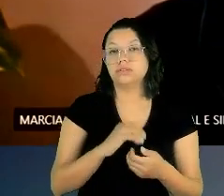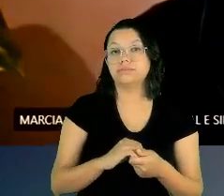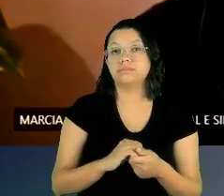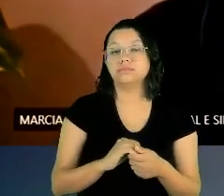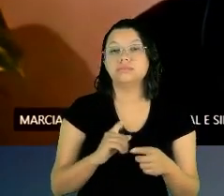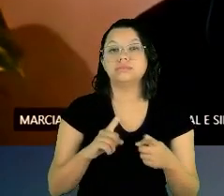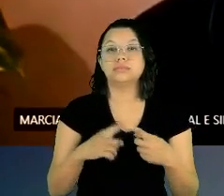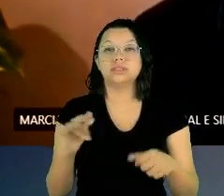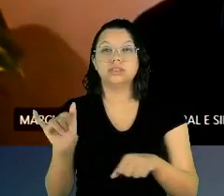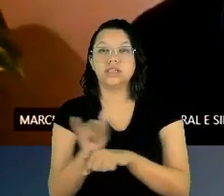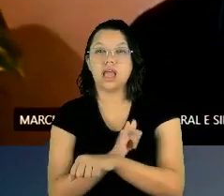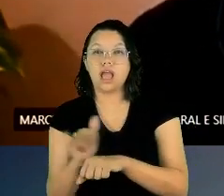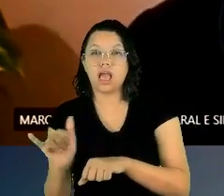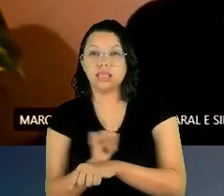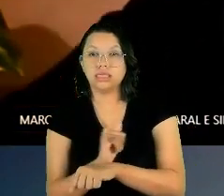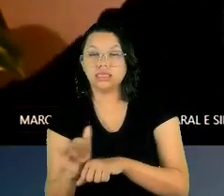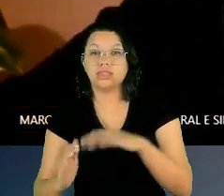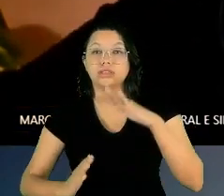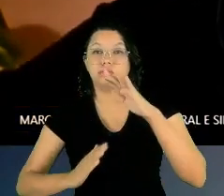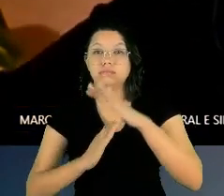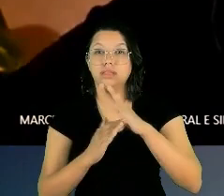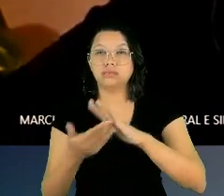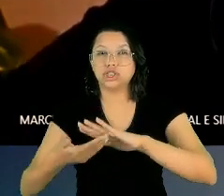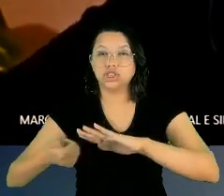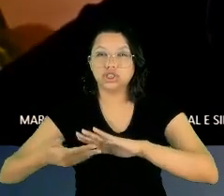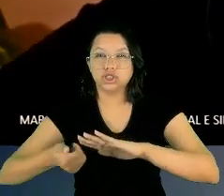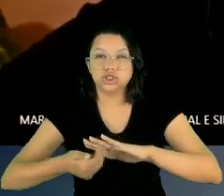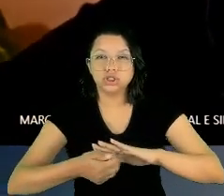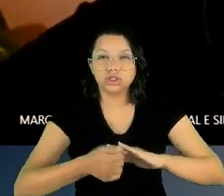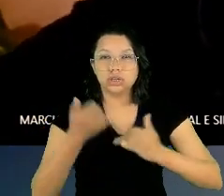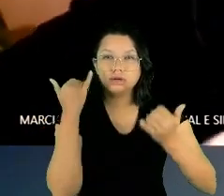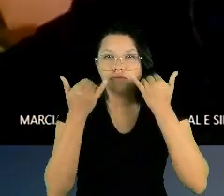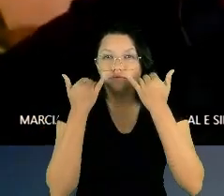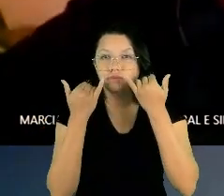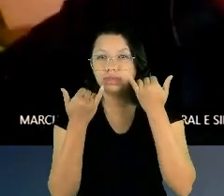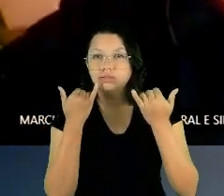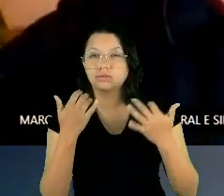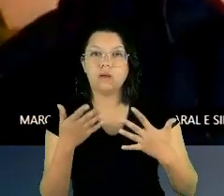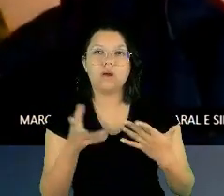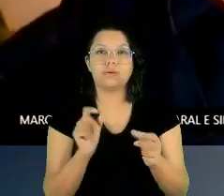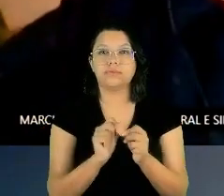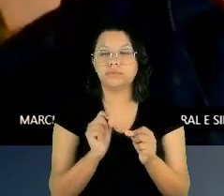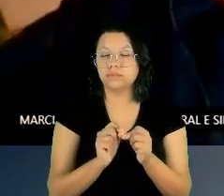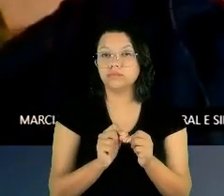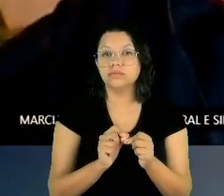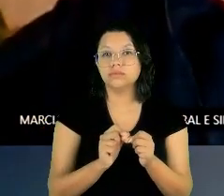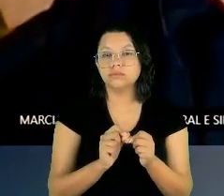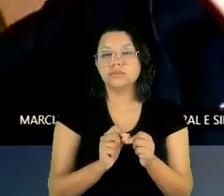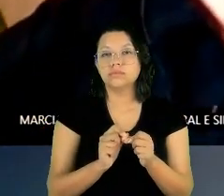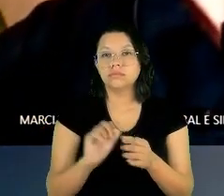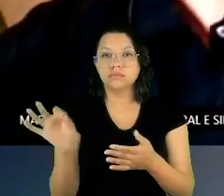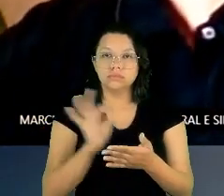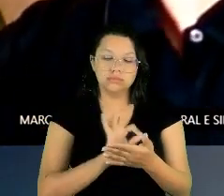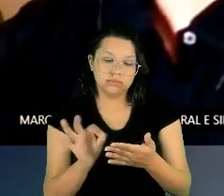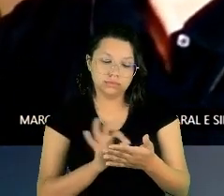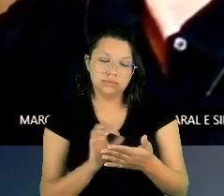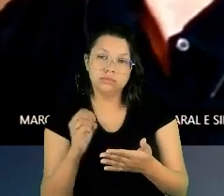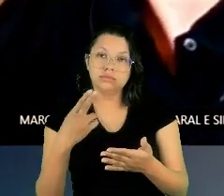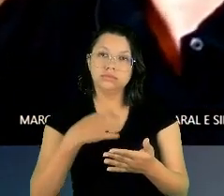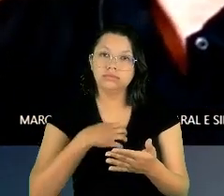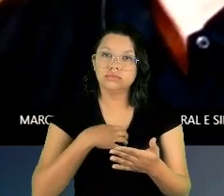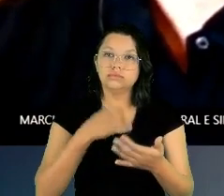de conhecidos, e as estratégias máximas de tirar informações, ou de fazer com que